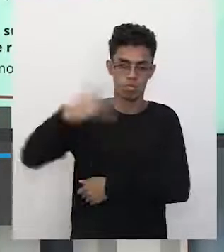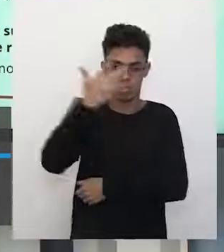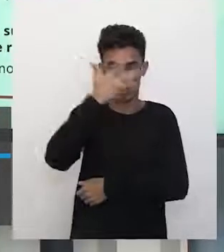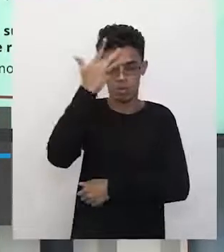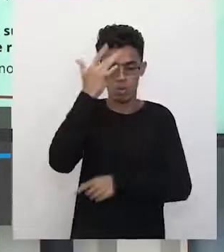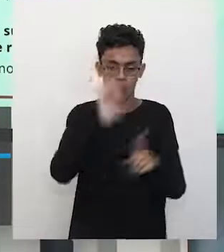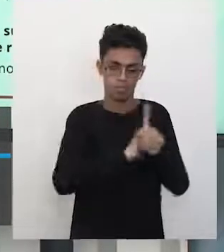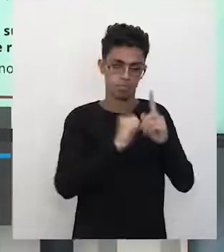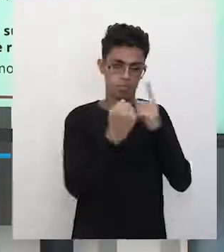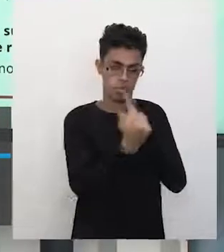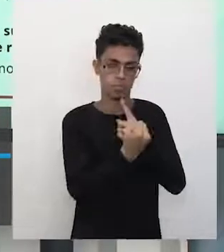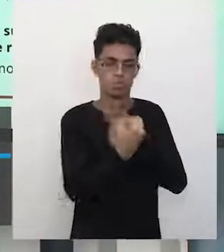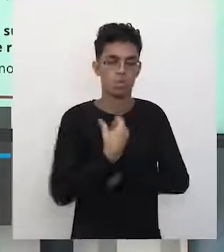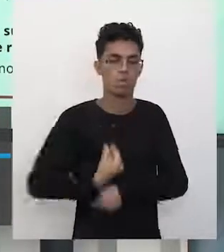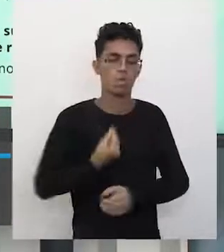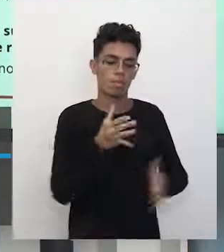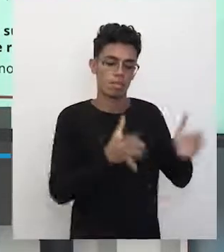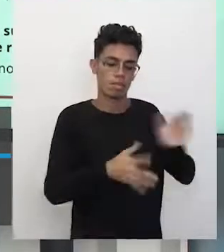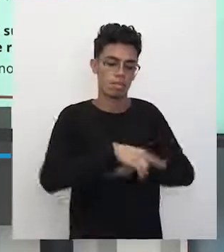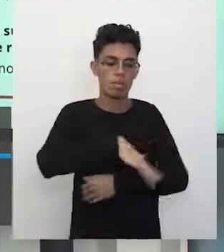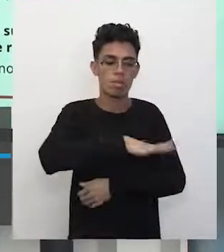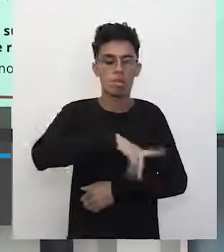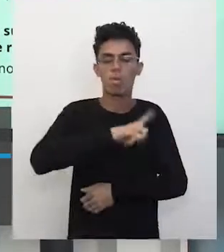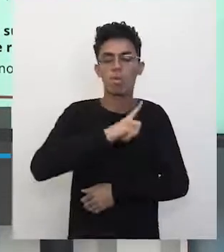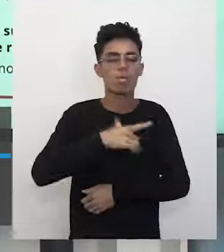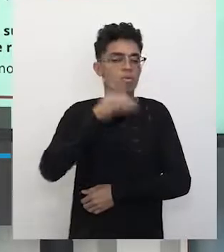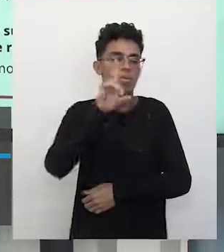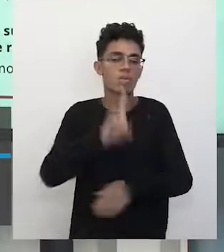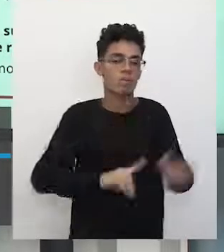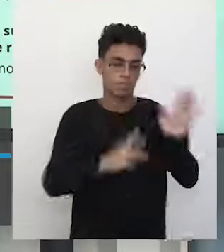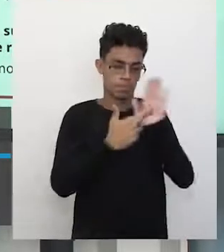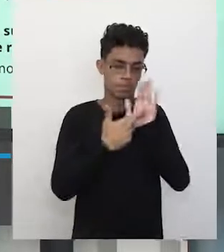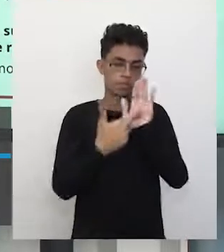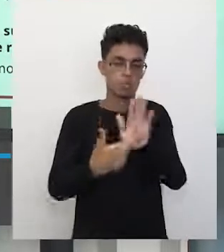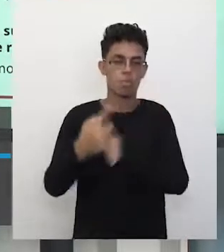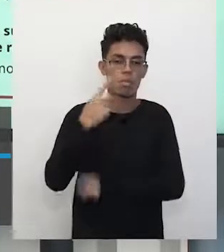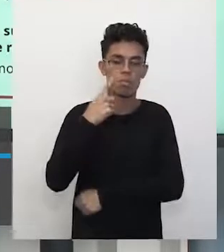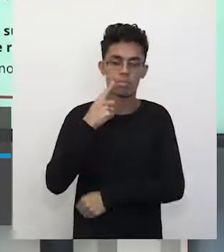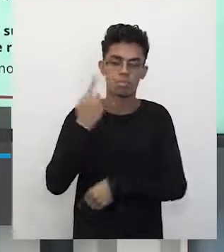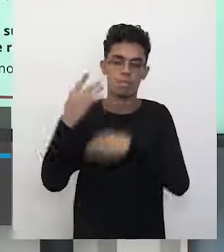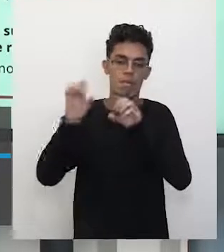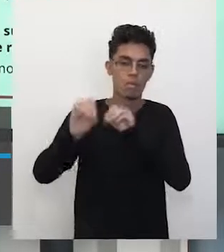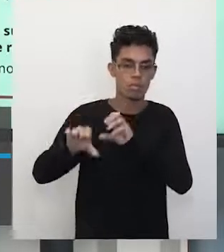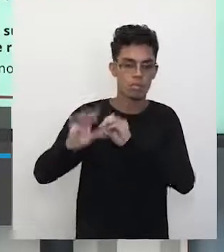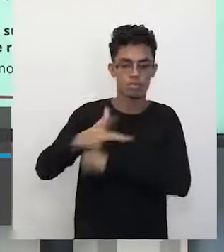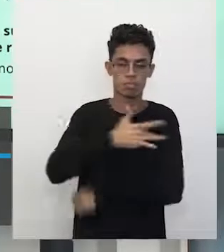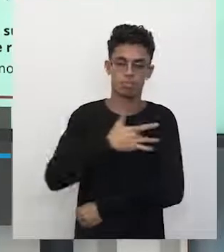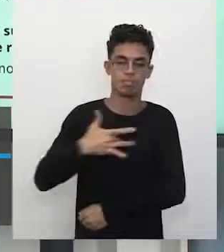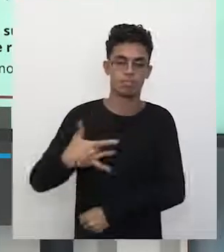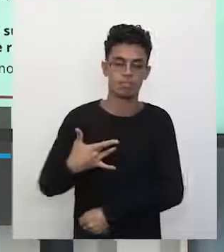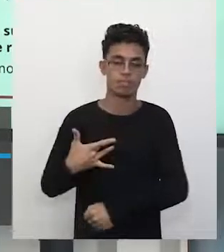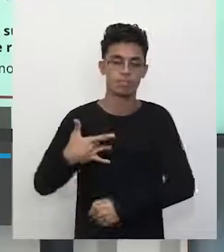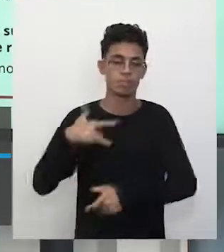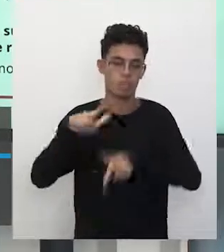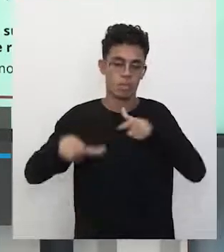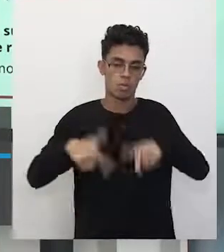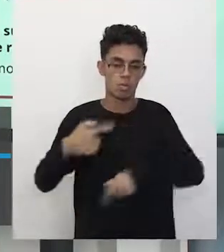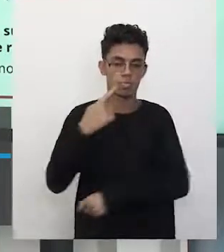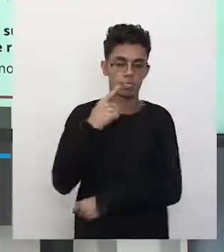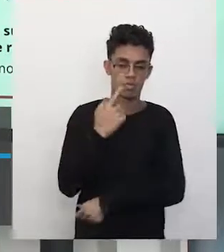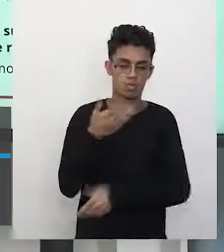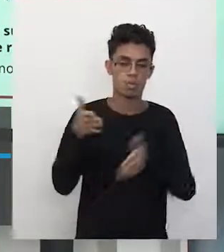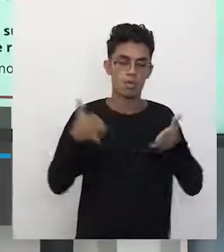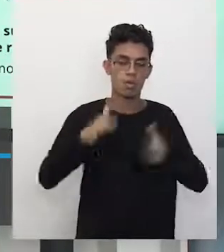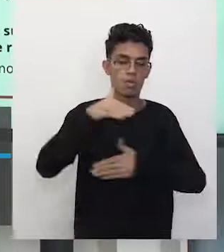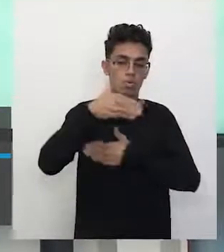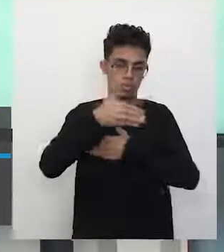nossa sociedade que não possuem os seus direitos à visibilidade, à educação, à saúde, ao emprego. Vejam, agora